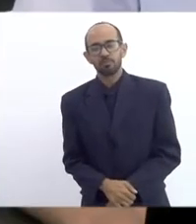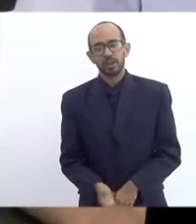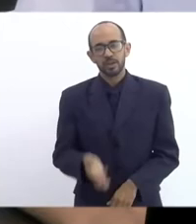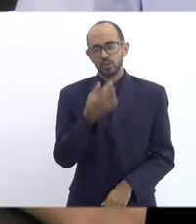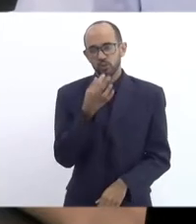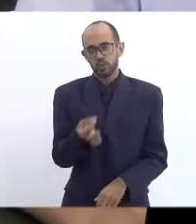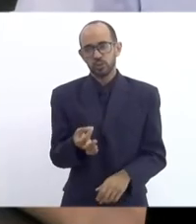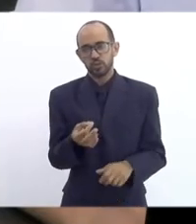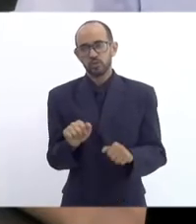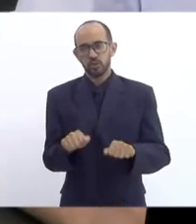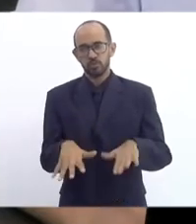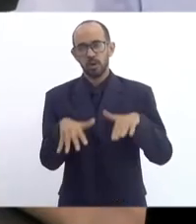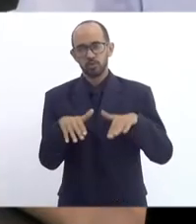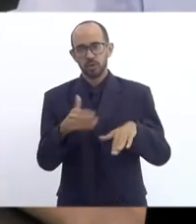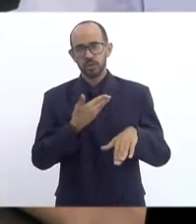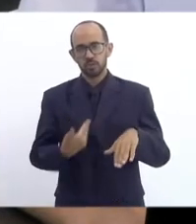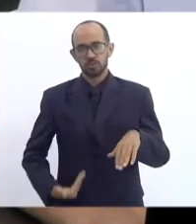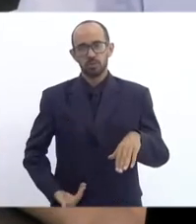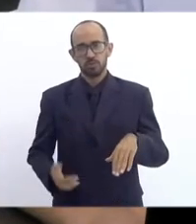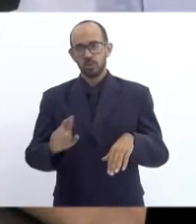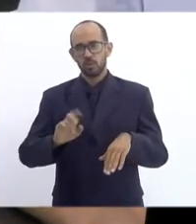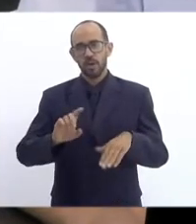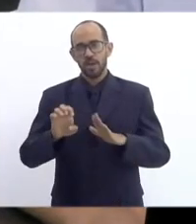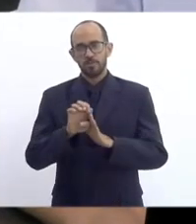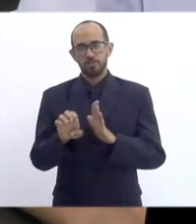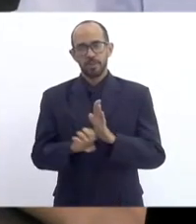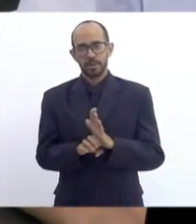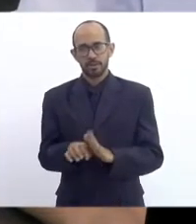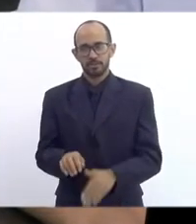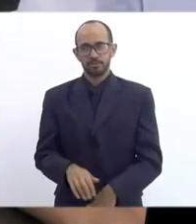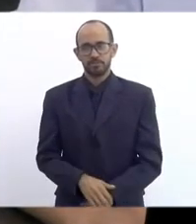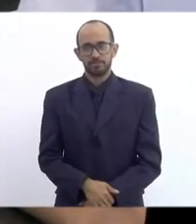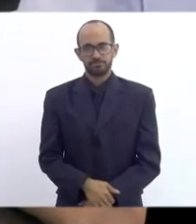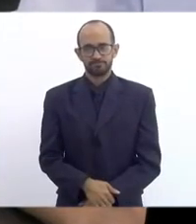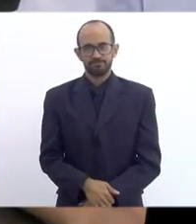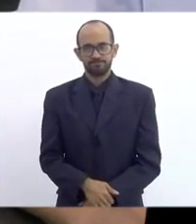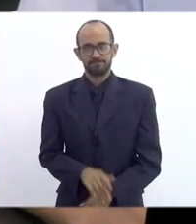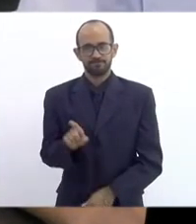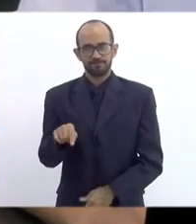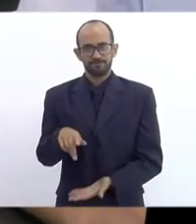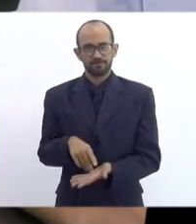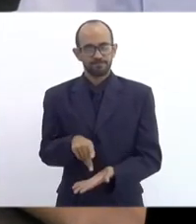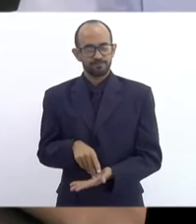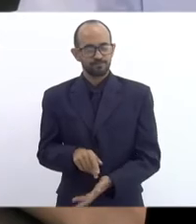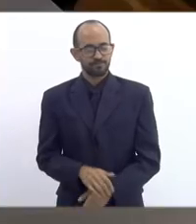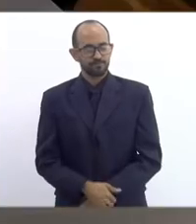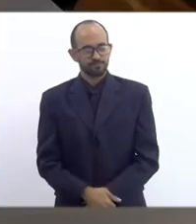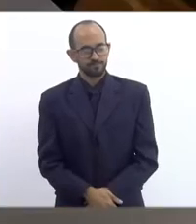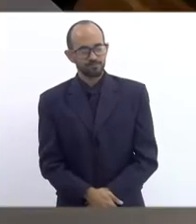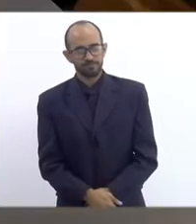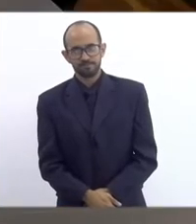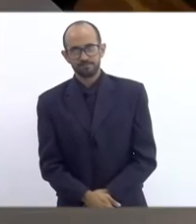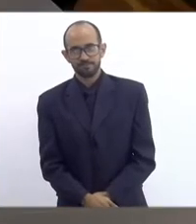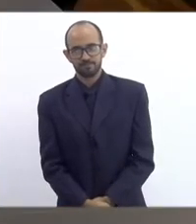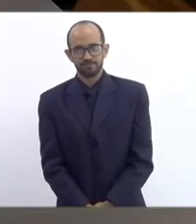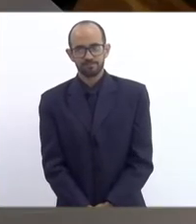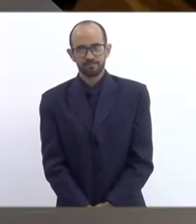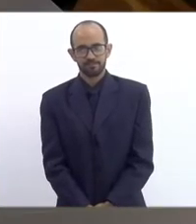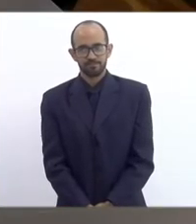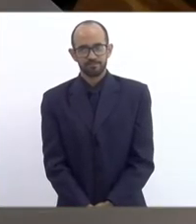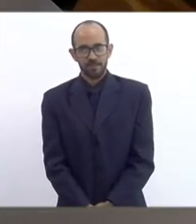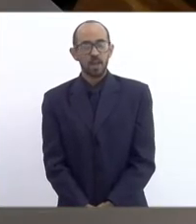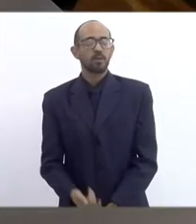numa audiência pública, mas não foram emendas. Exatamente. Tem que ter um acordo de autores de emendas com um texto totalmente